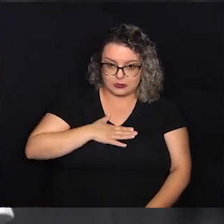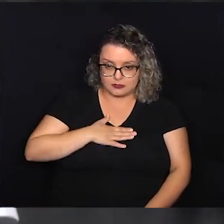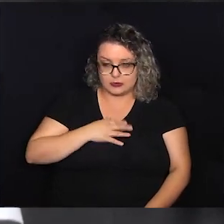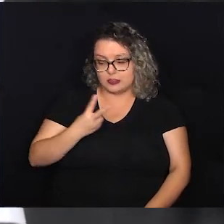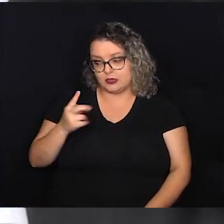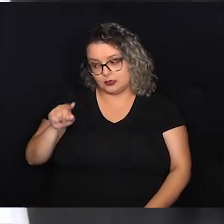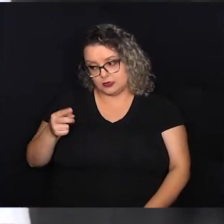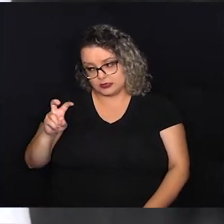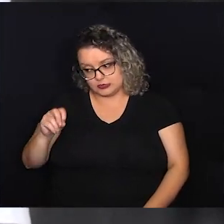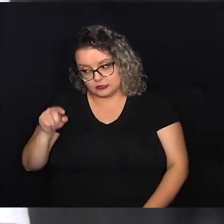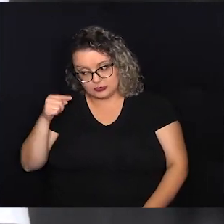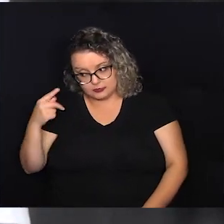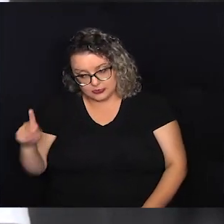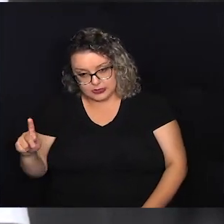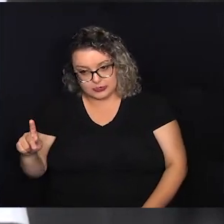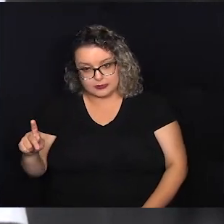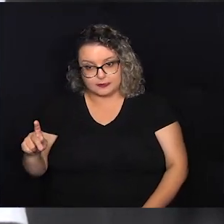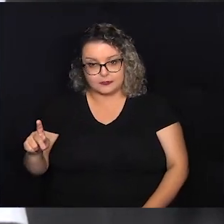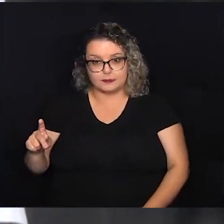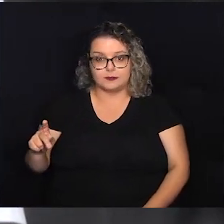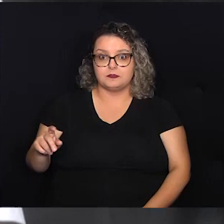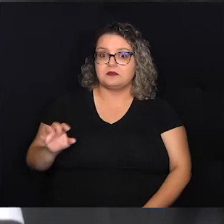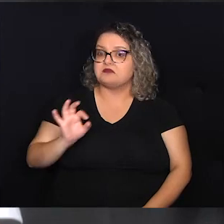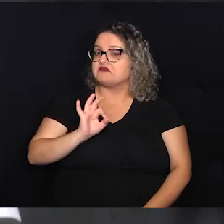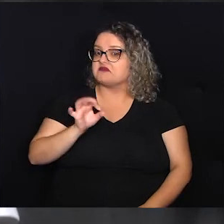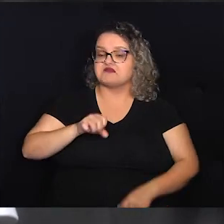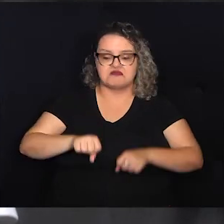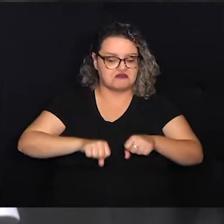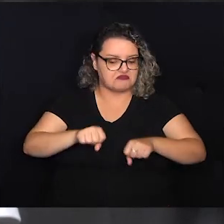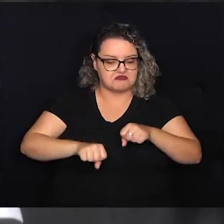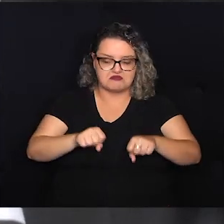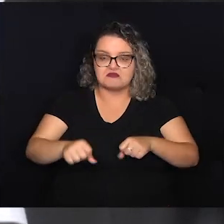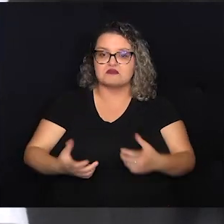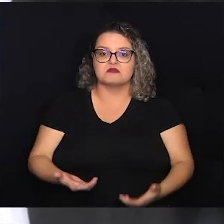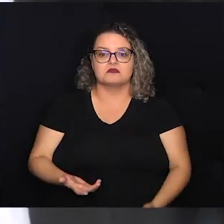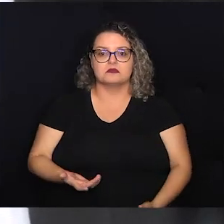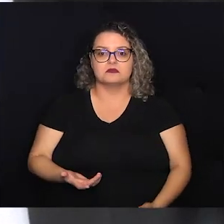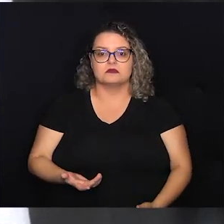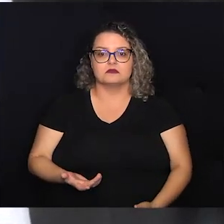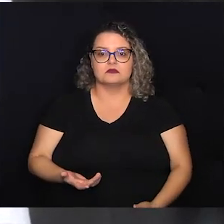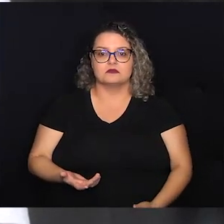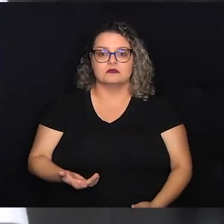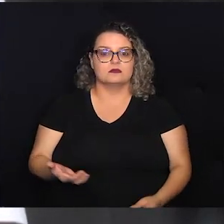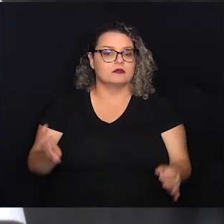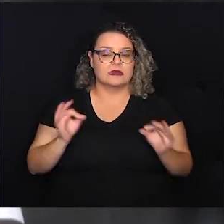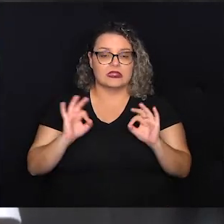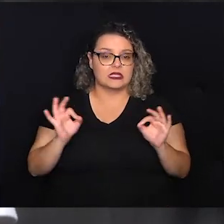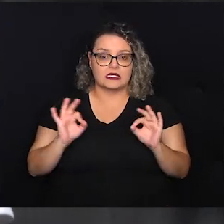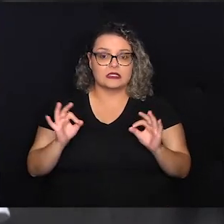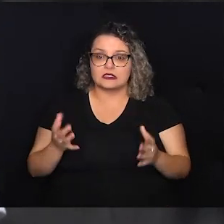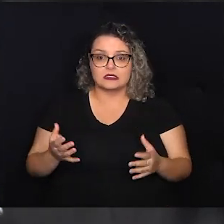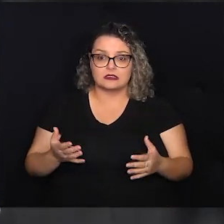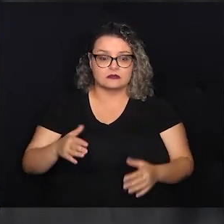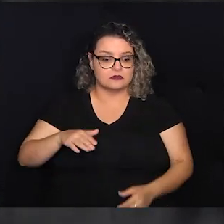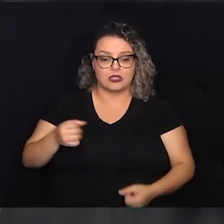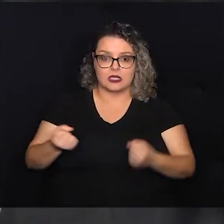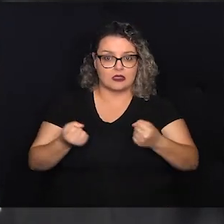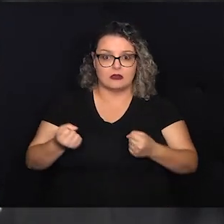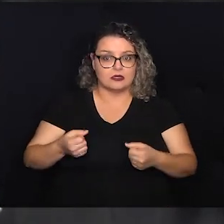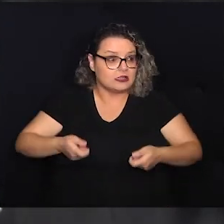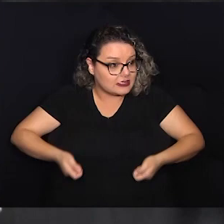de lucros, Certo. que seria R$2,50 para mim e R$2,50 para ele. Sem nenhuma bicicleta, sem